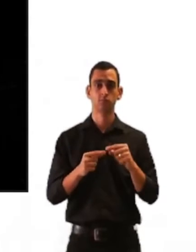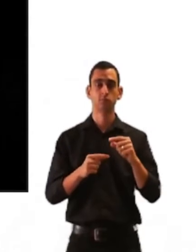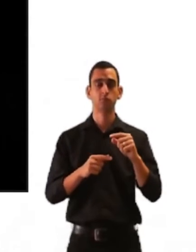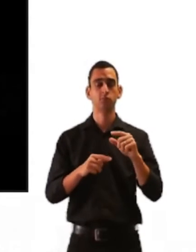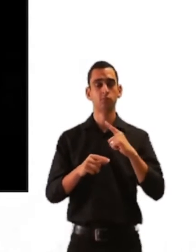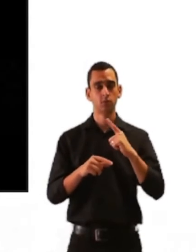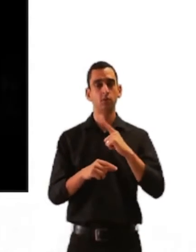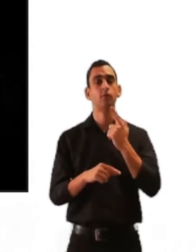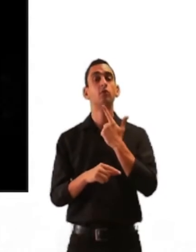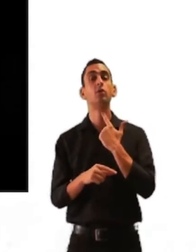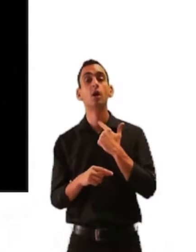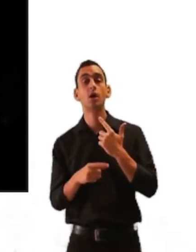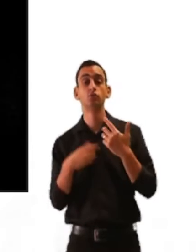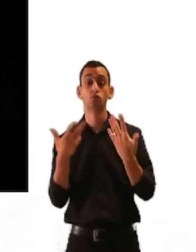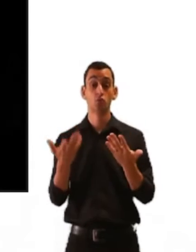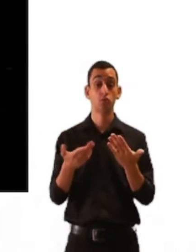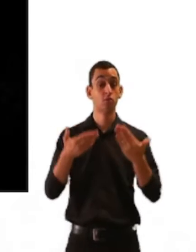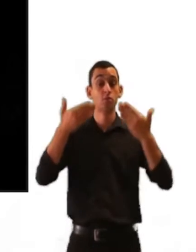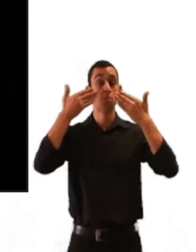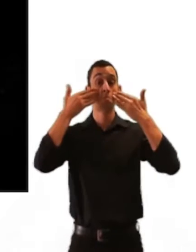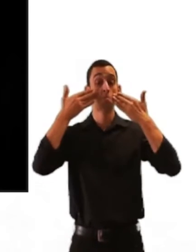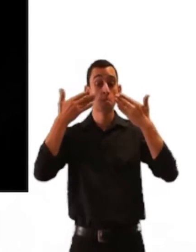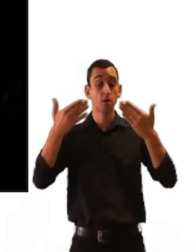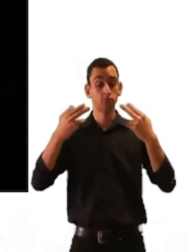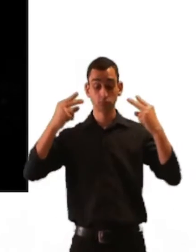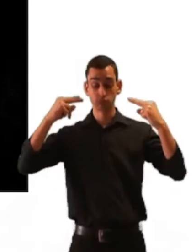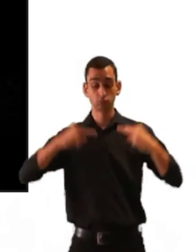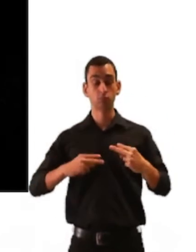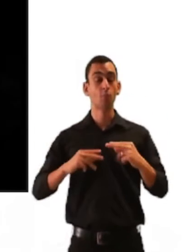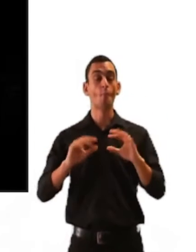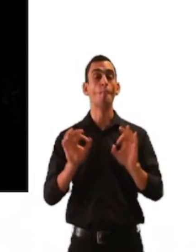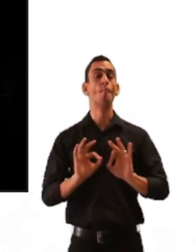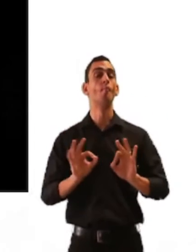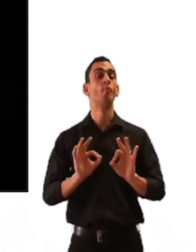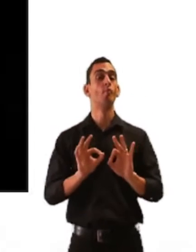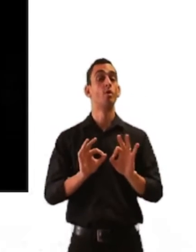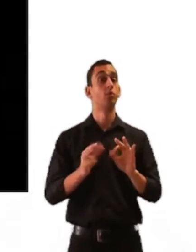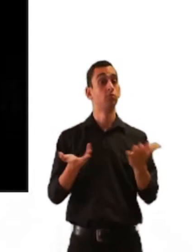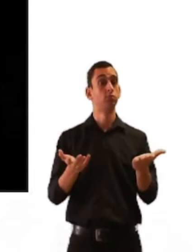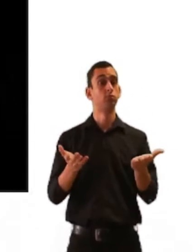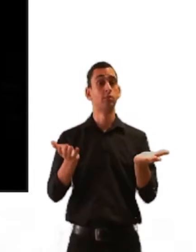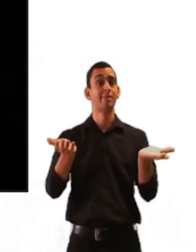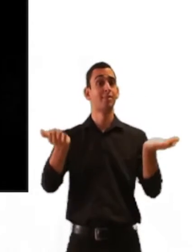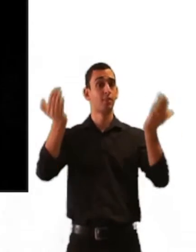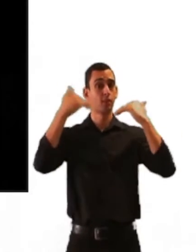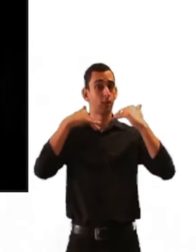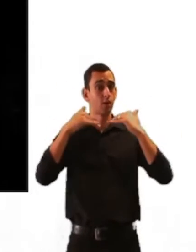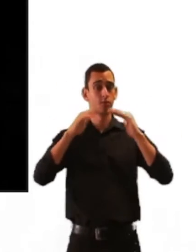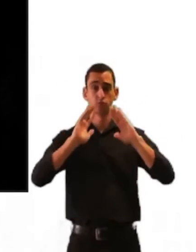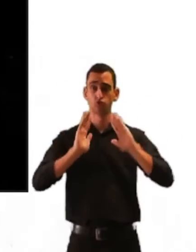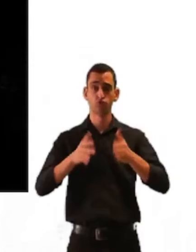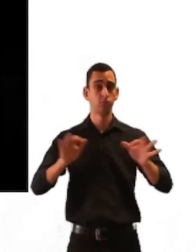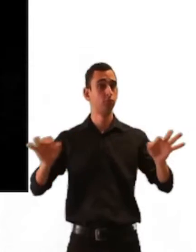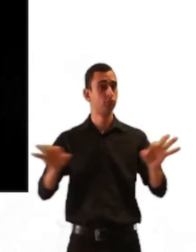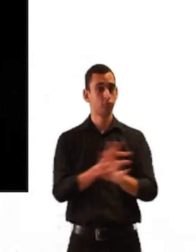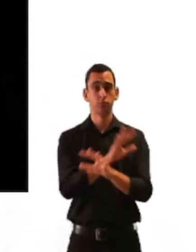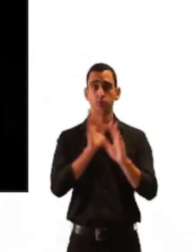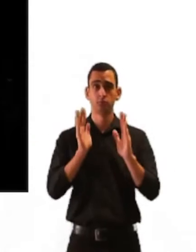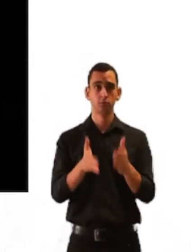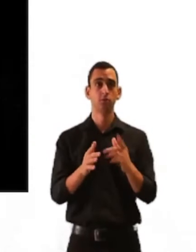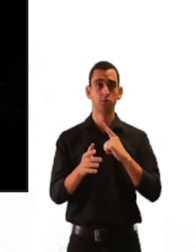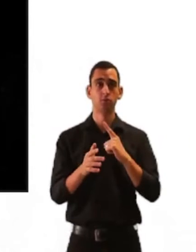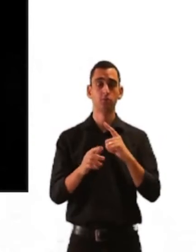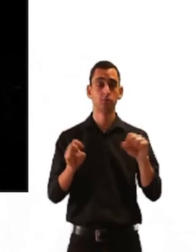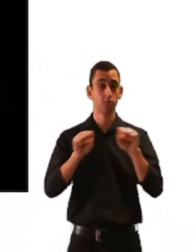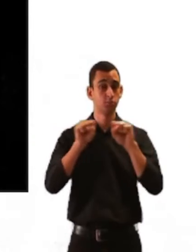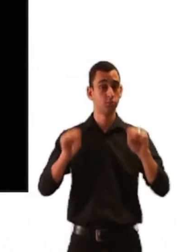que é externado. E o que ele não manifestou? O que ele não manifestou é indiferente para o sistema, né? No